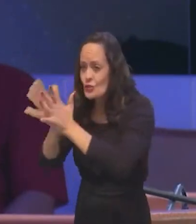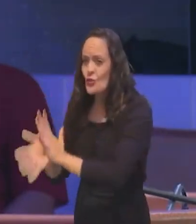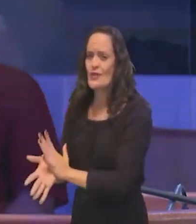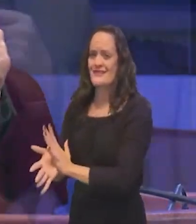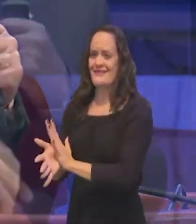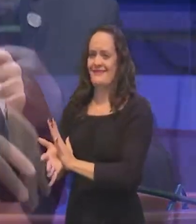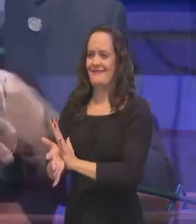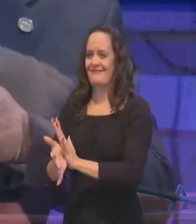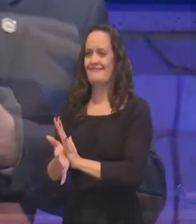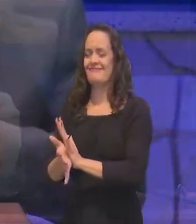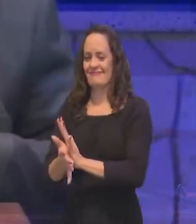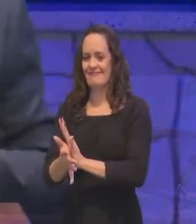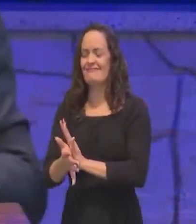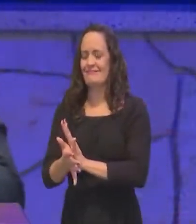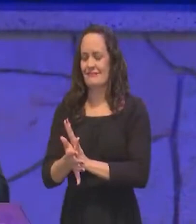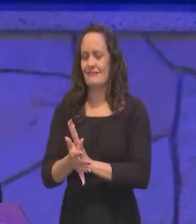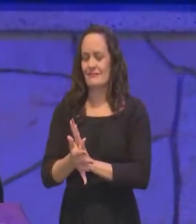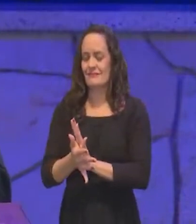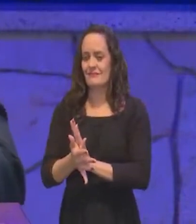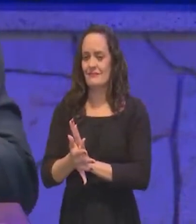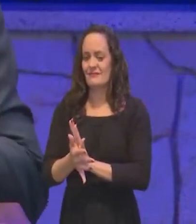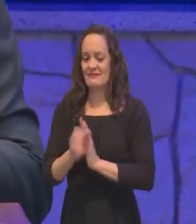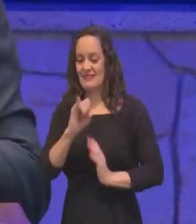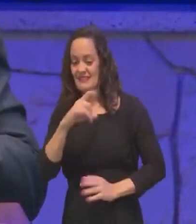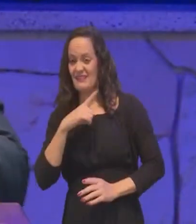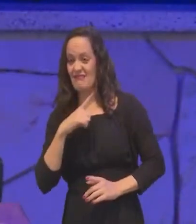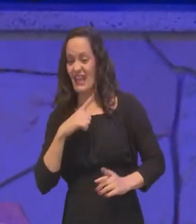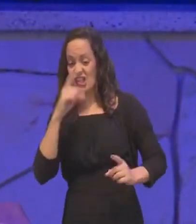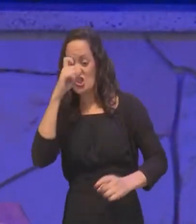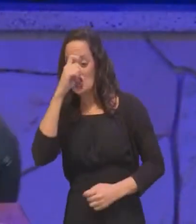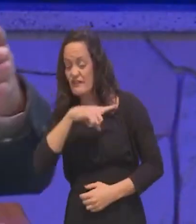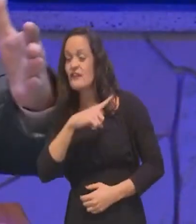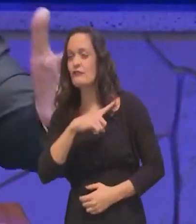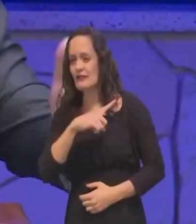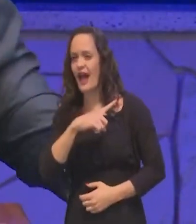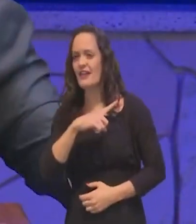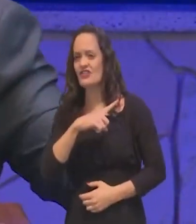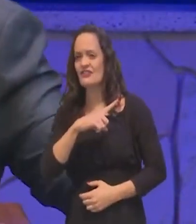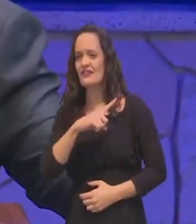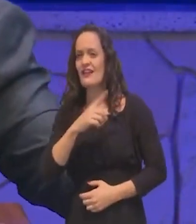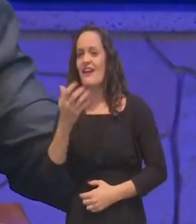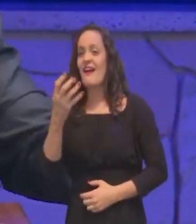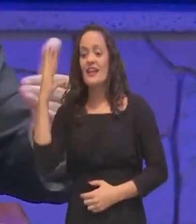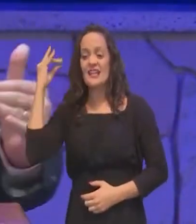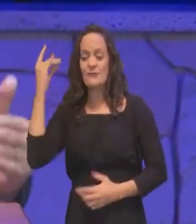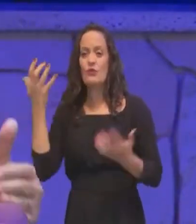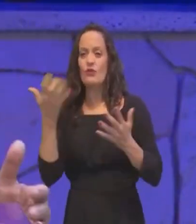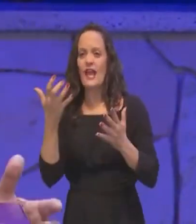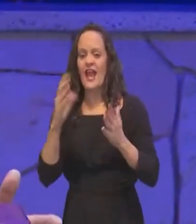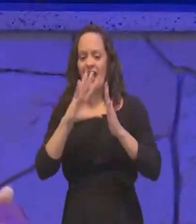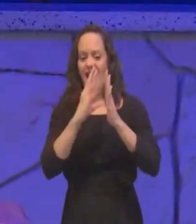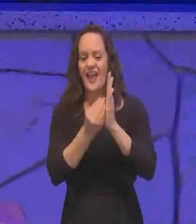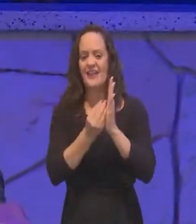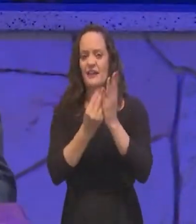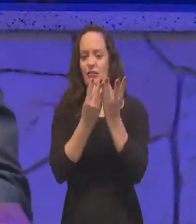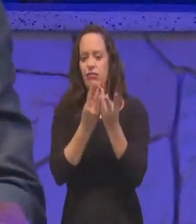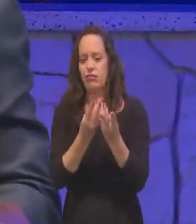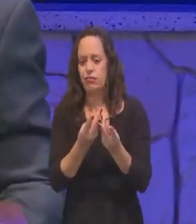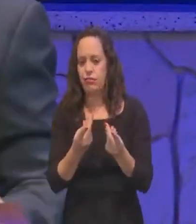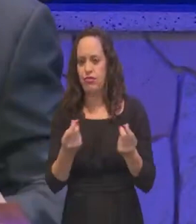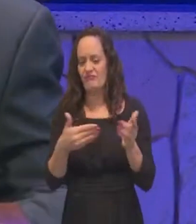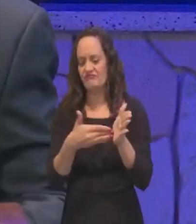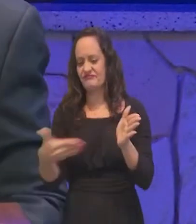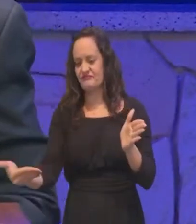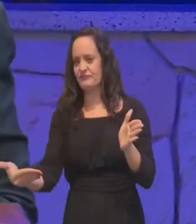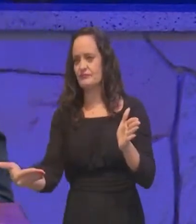criar as demais dificuldades para que a igreja se perca na sua trajetória. O